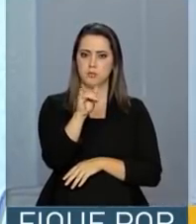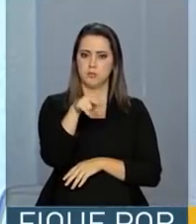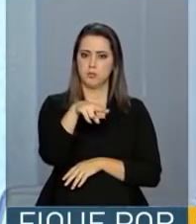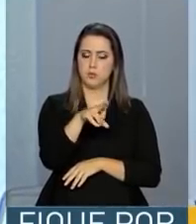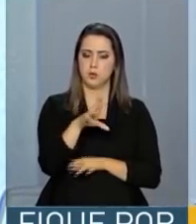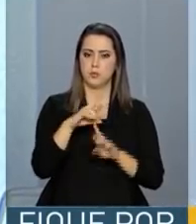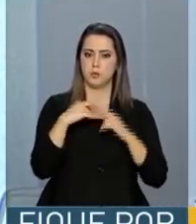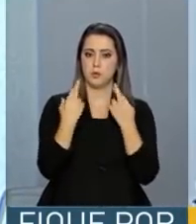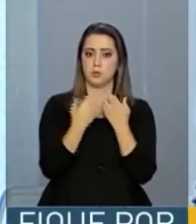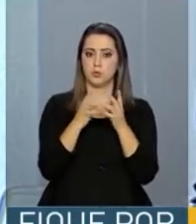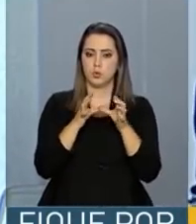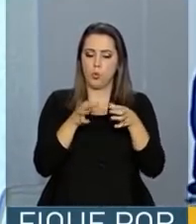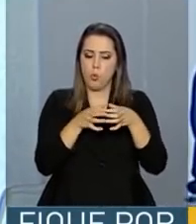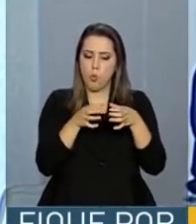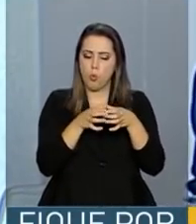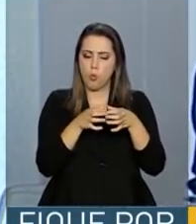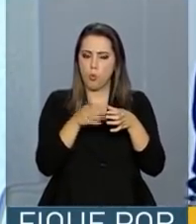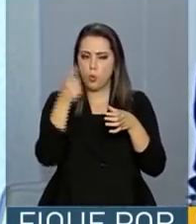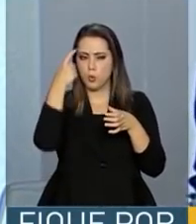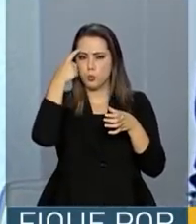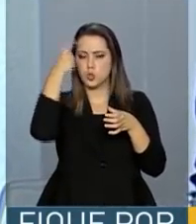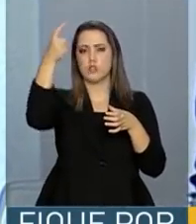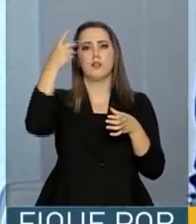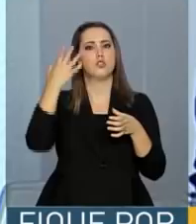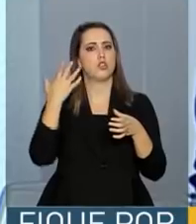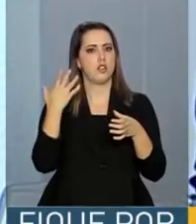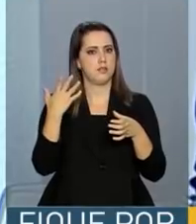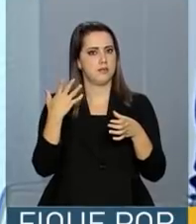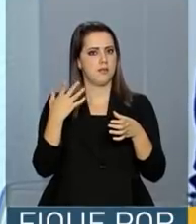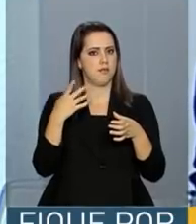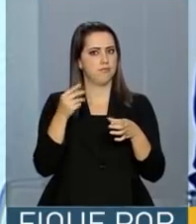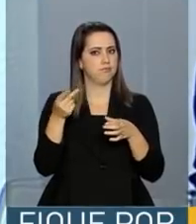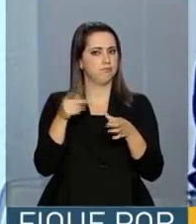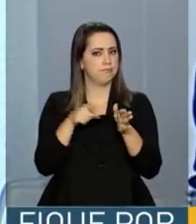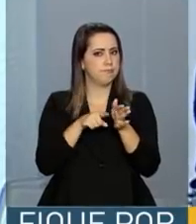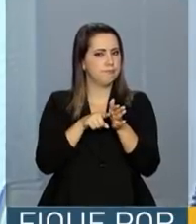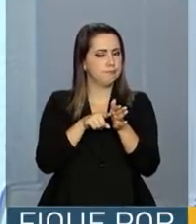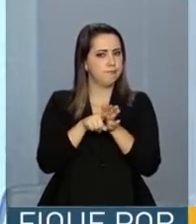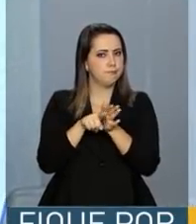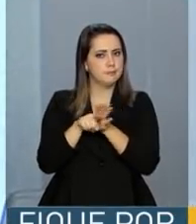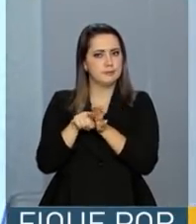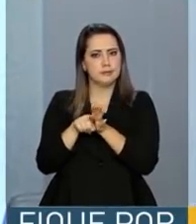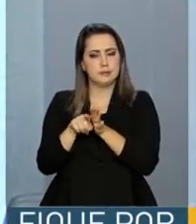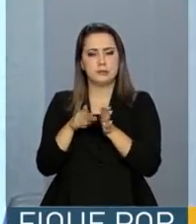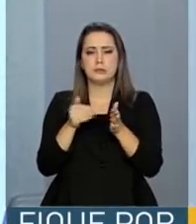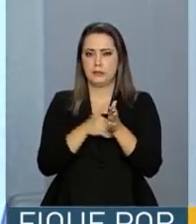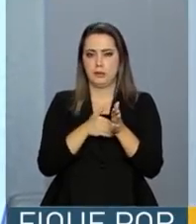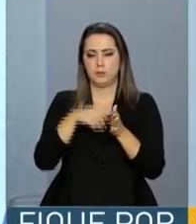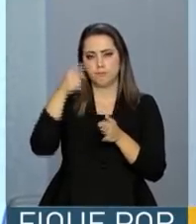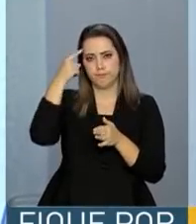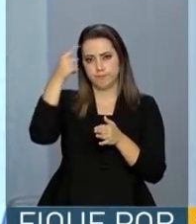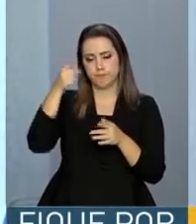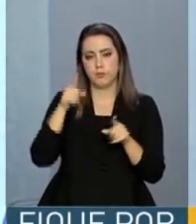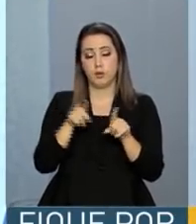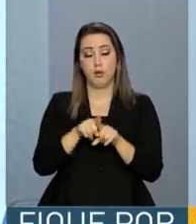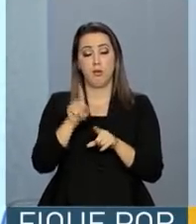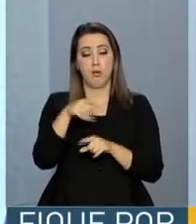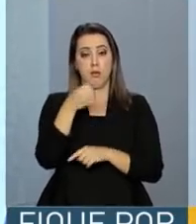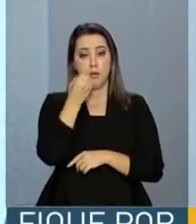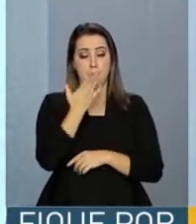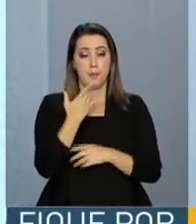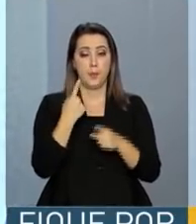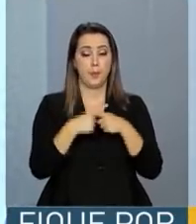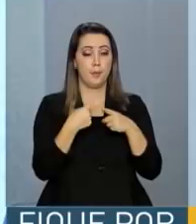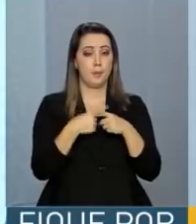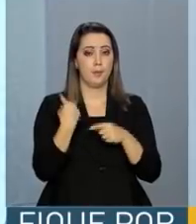de todos os setores de inteligência no país e é interessante é algo que tem uma repercussão